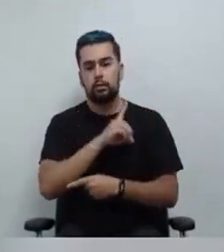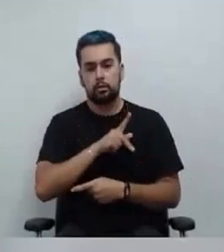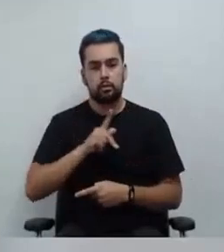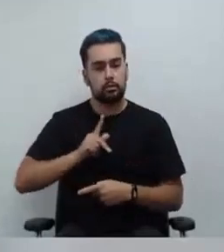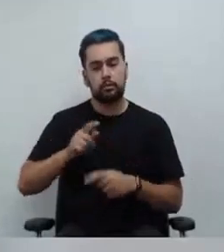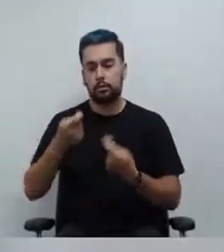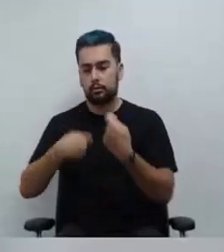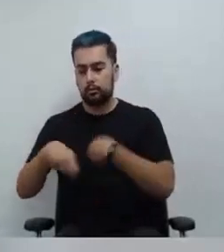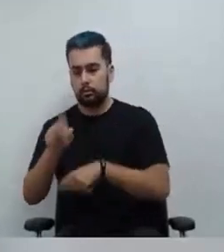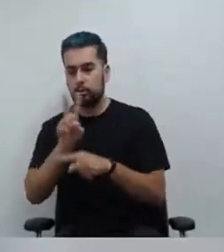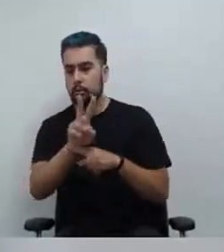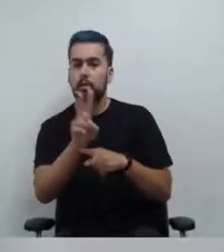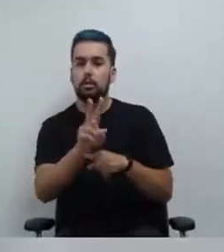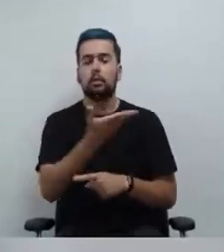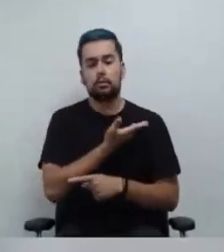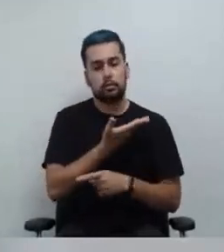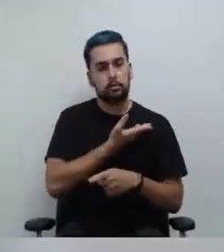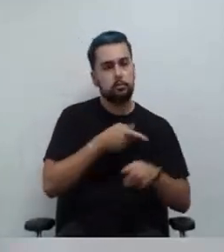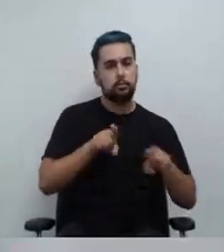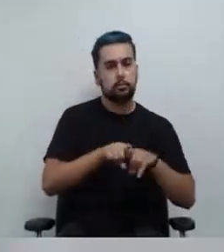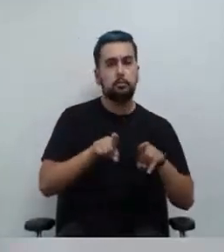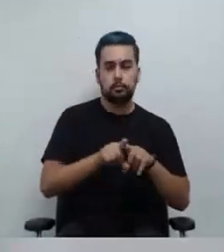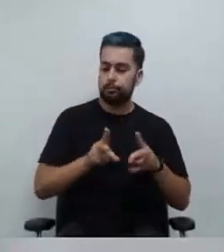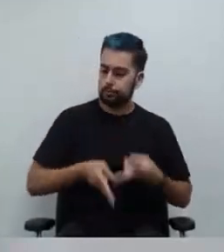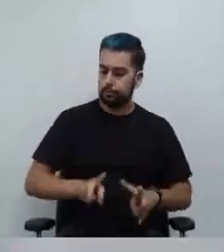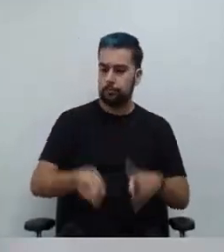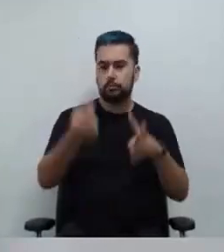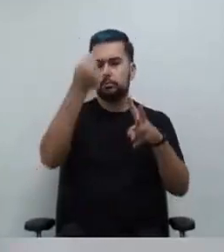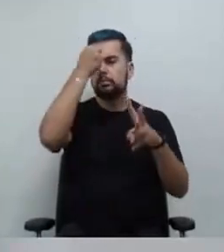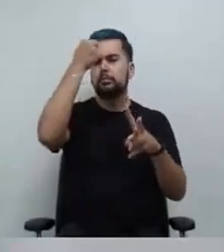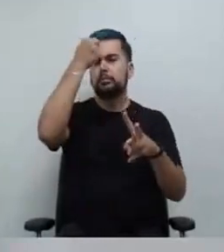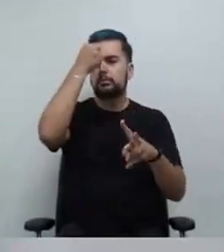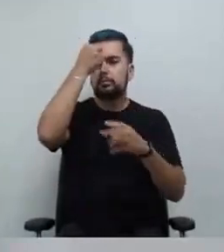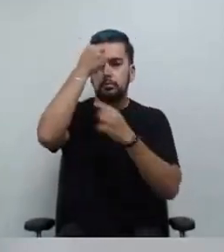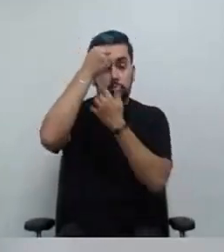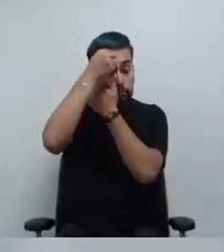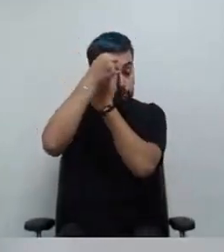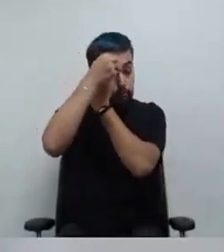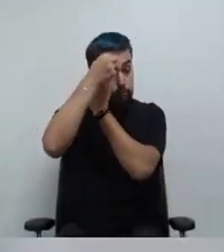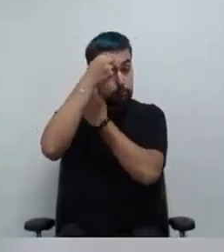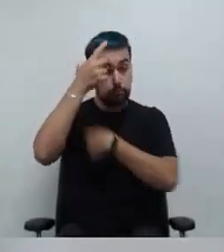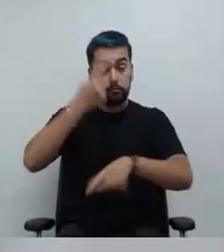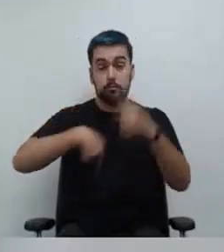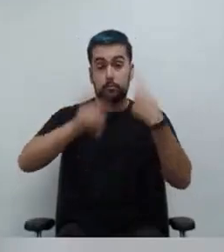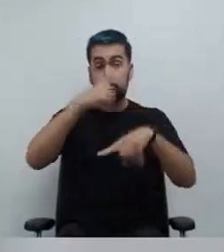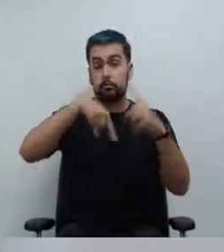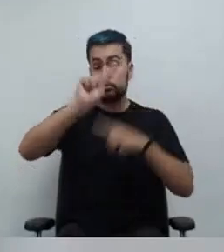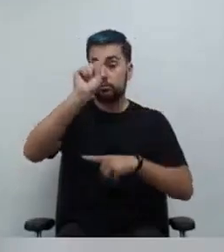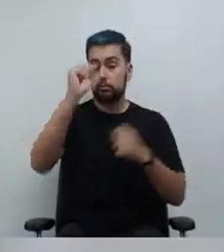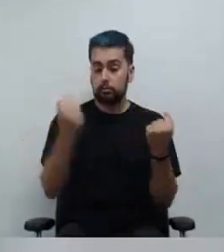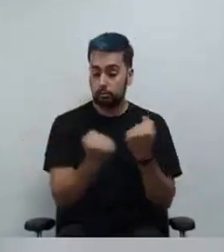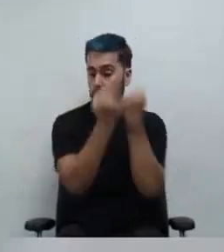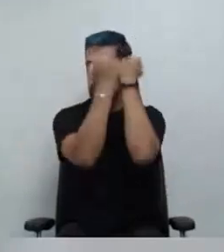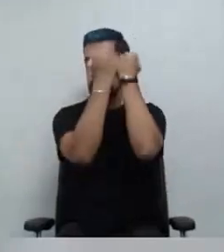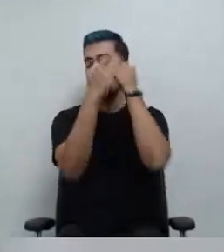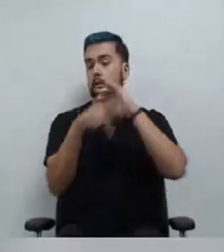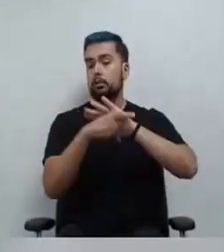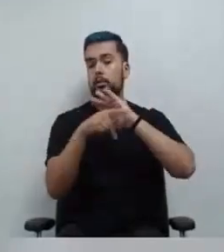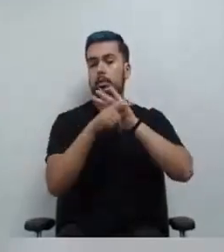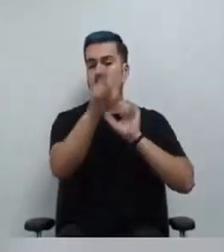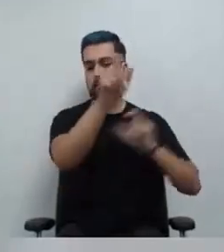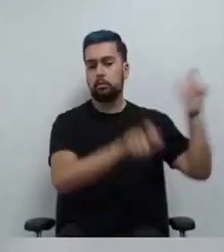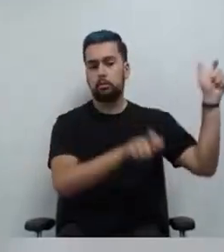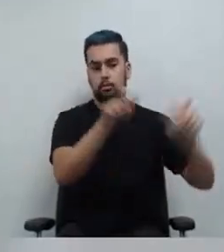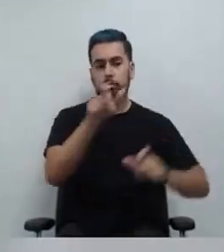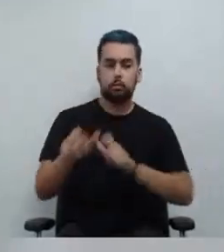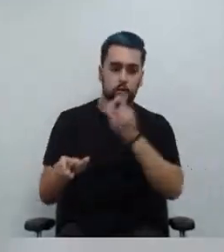administração, e sempre manter o pensamento sobre a evolução na proteção de